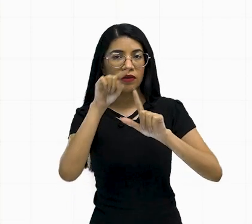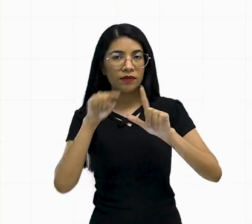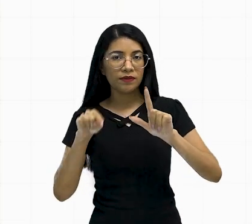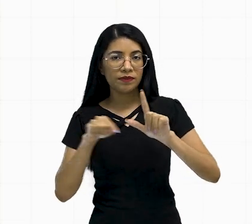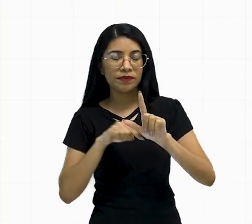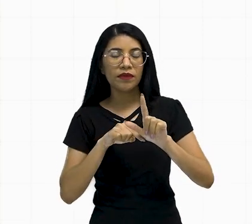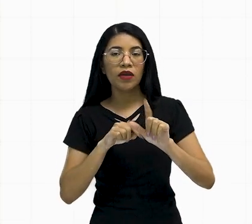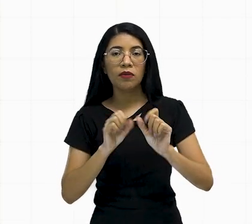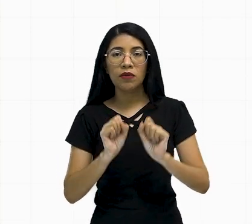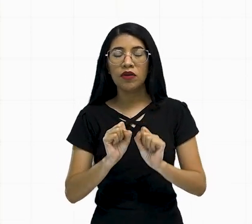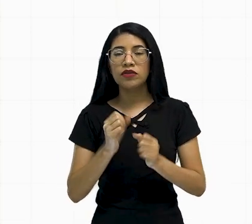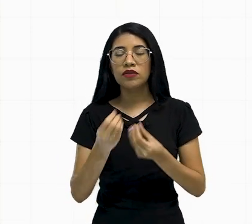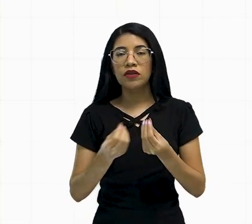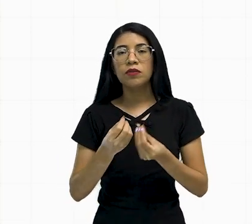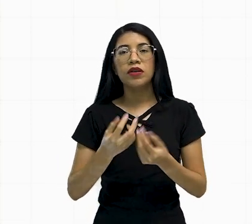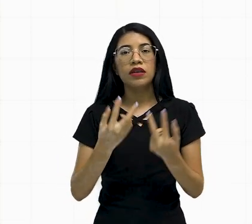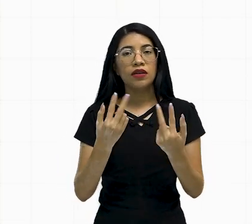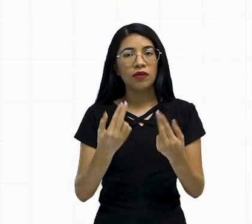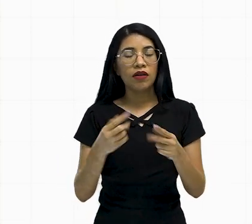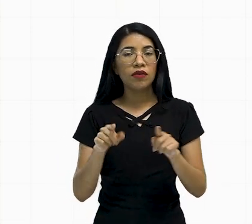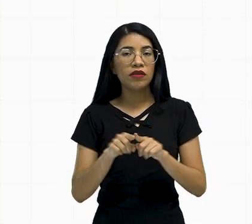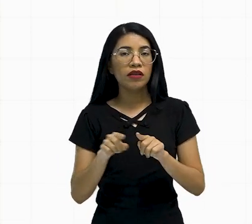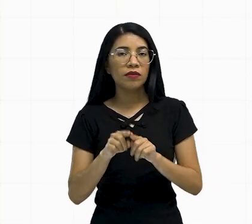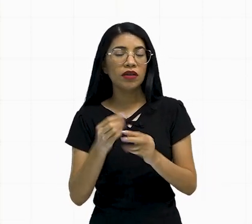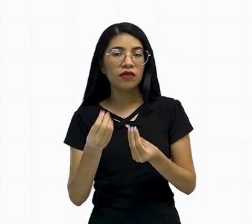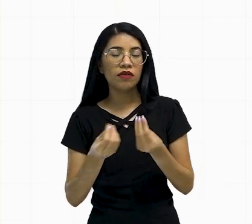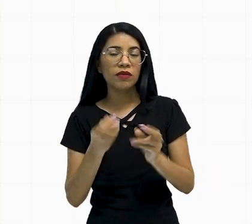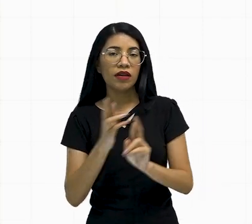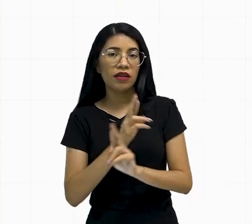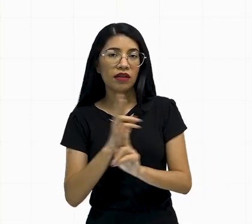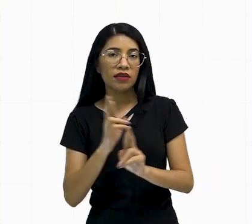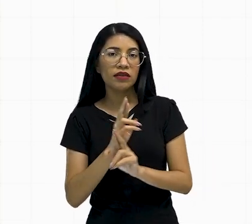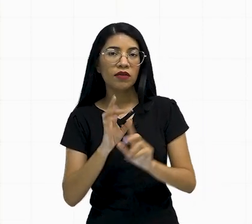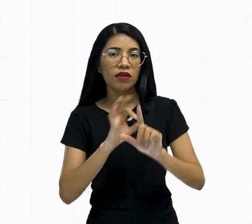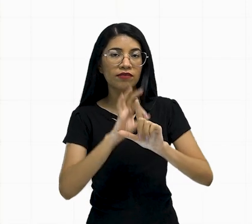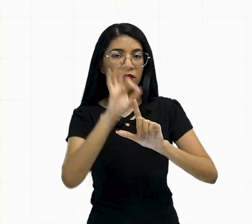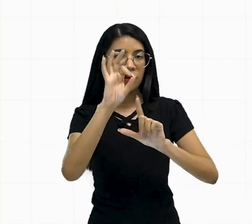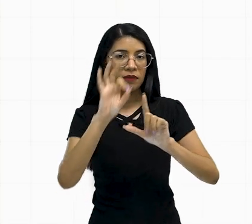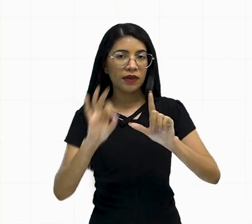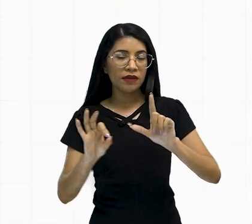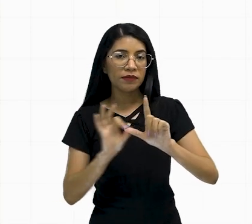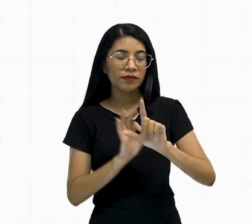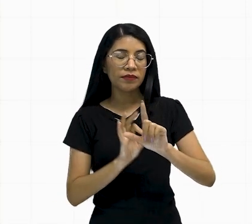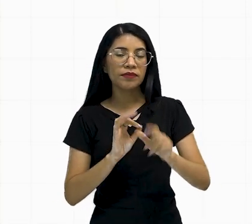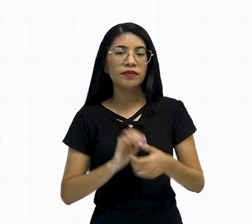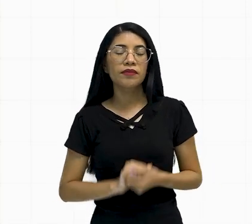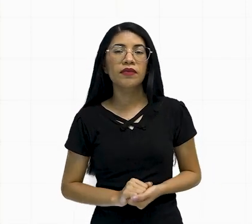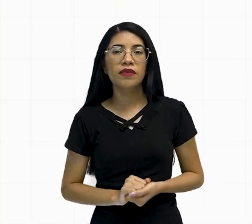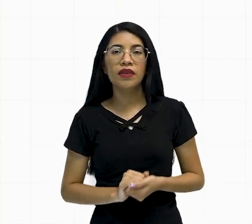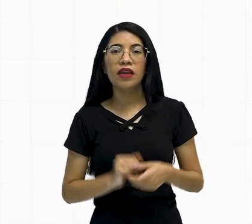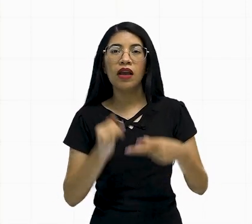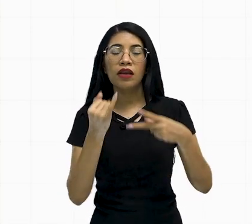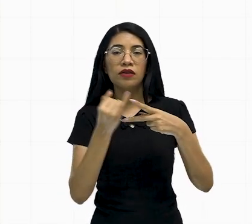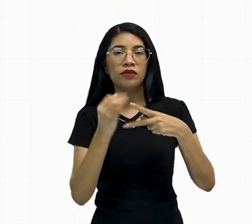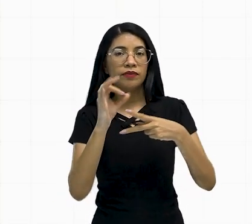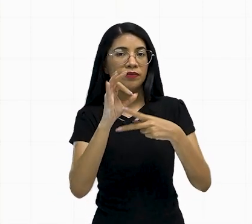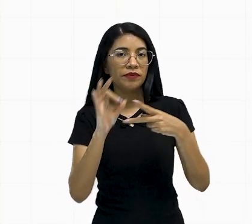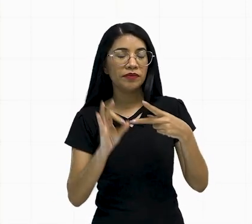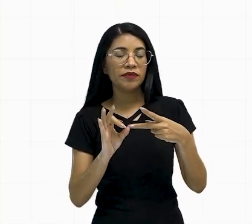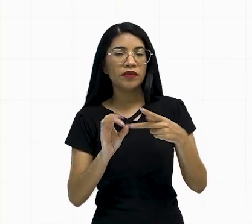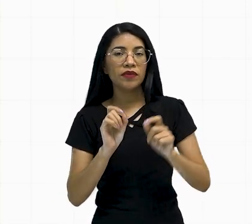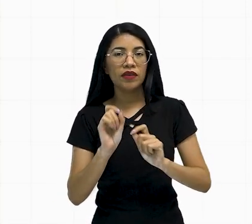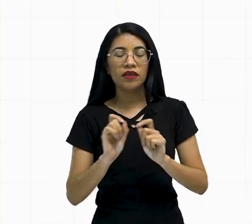podem ser iguais ou não em relação às suas medidas. Os polígonos, por sua vez,